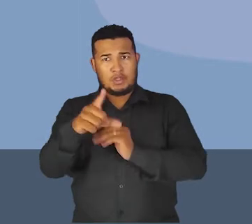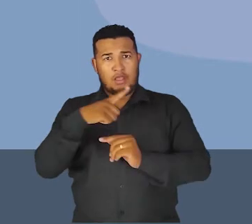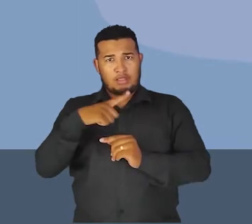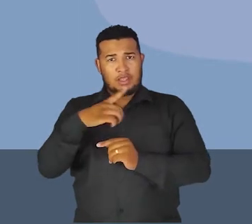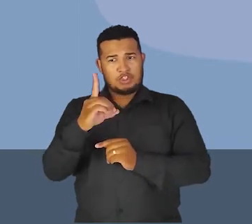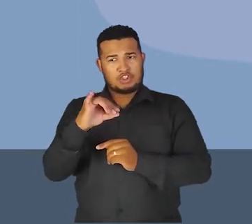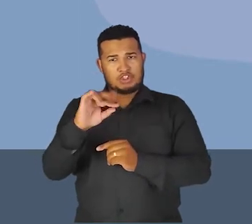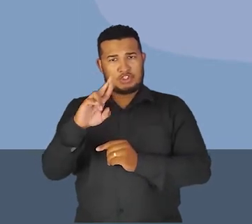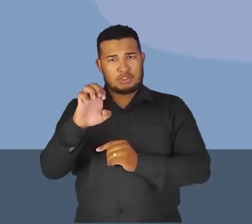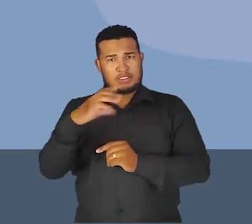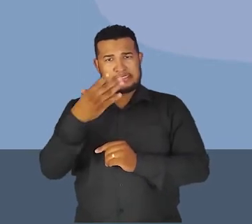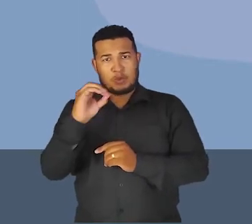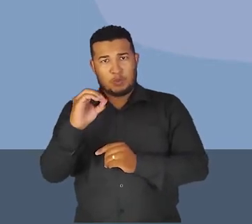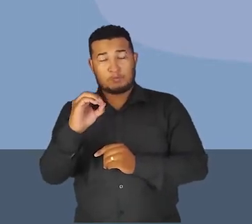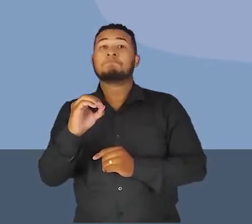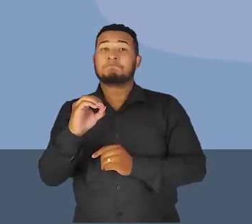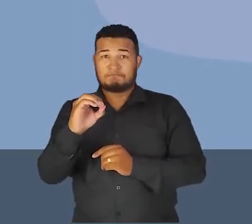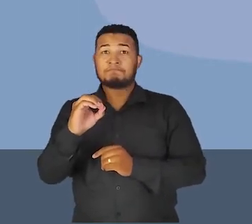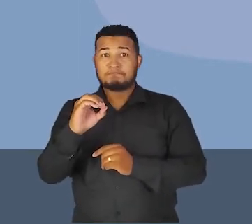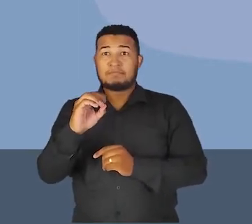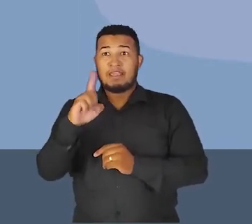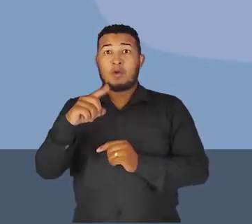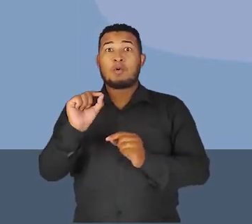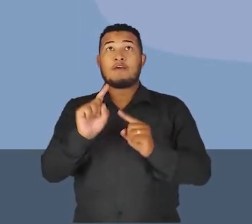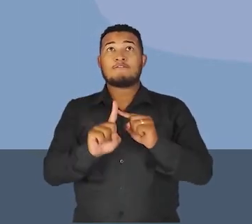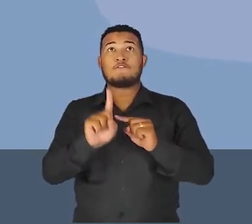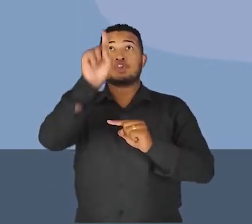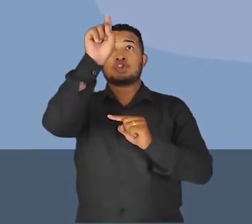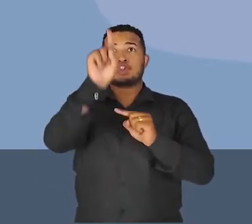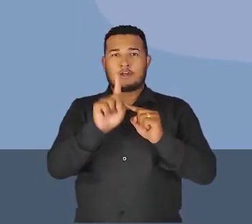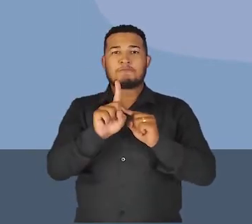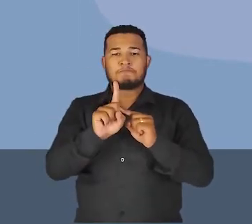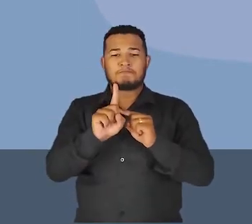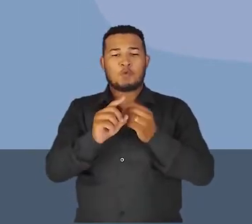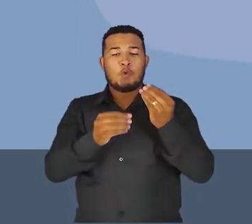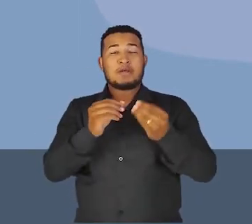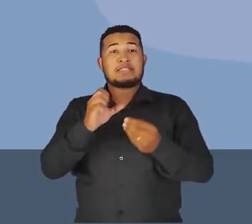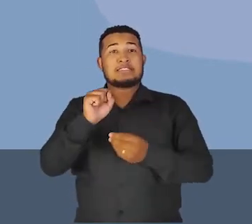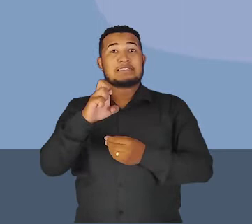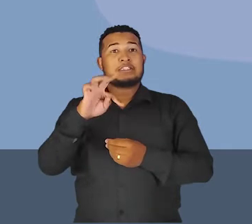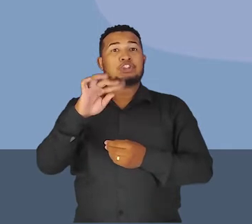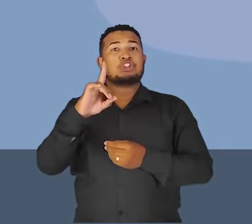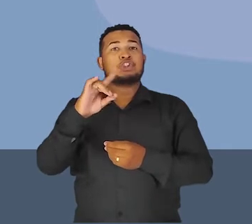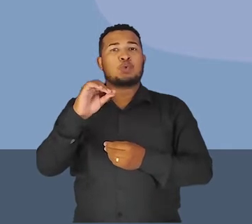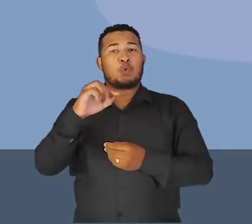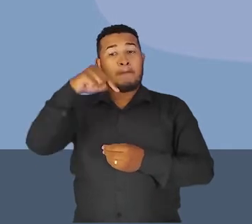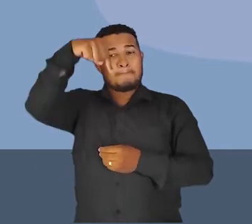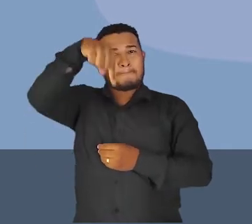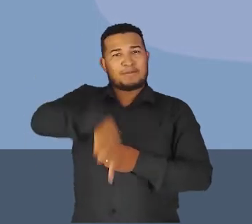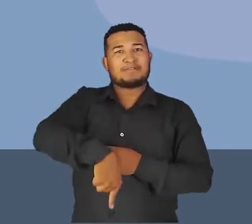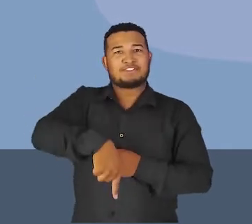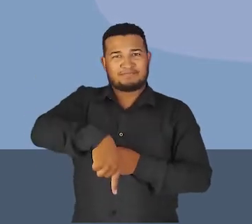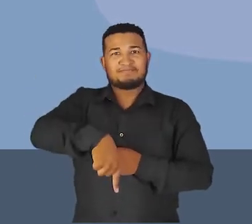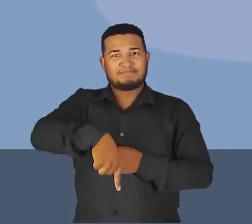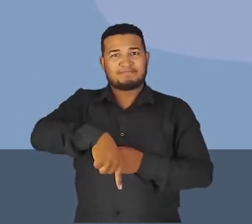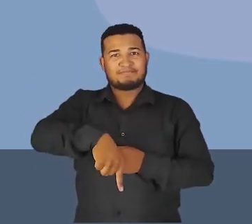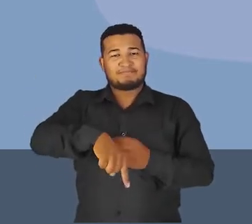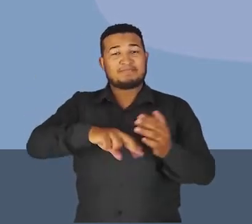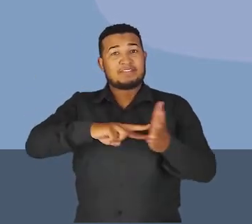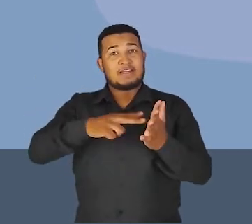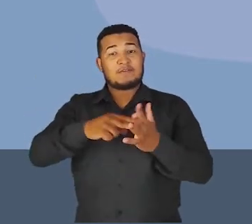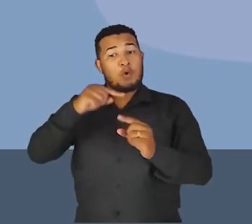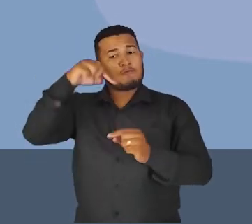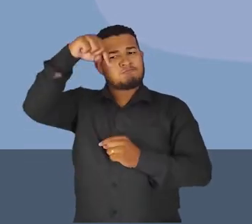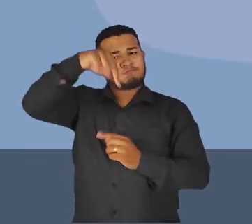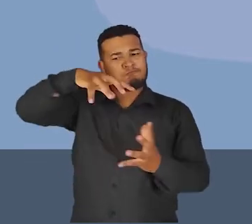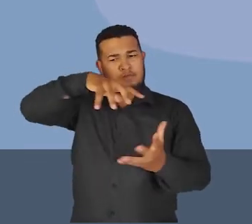direção? Sim. A sua direção vai ser vertical e o seu sentido vai ser para baixo, indo em direção ao centro da